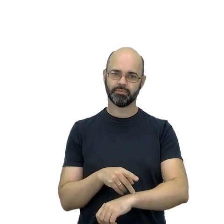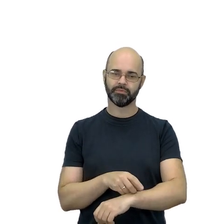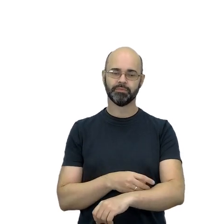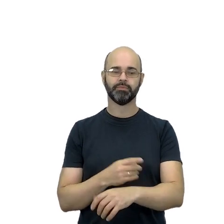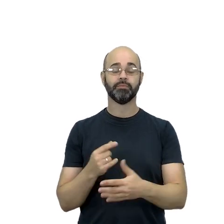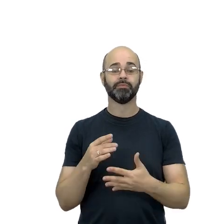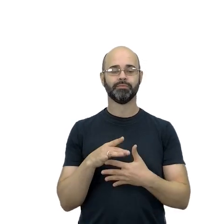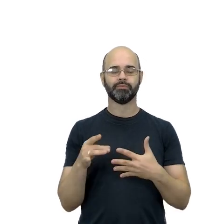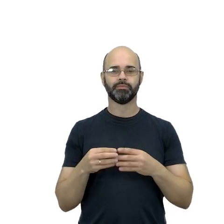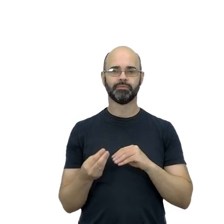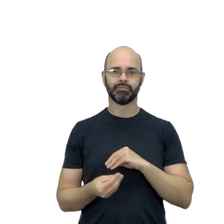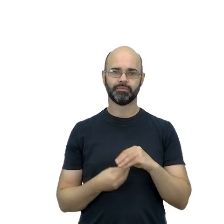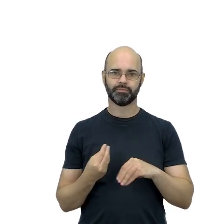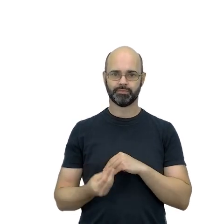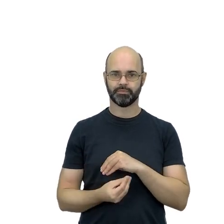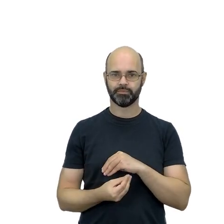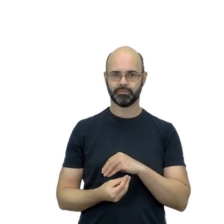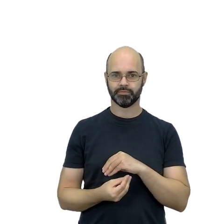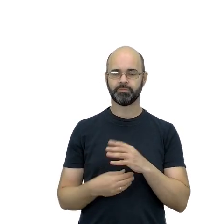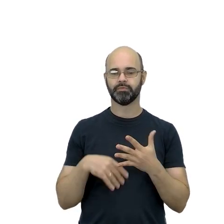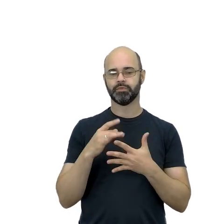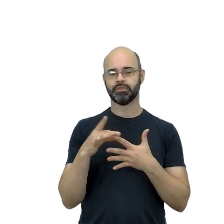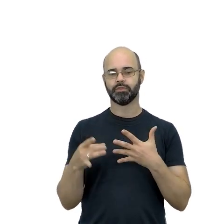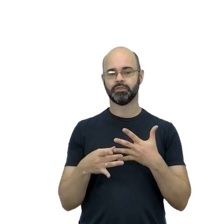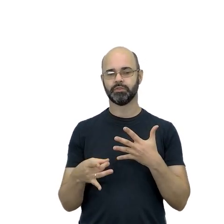integrados às disciplinas das áreas ditas